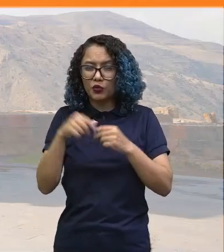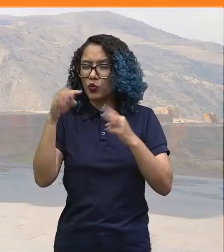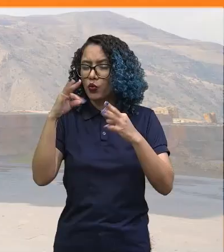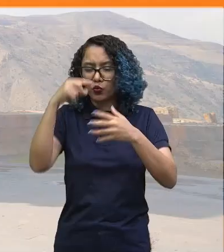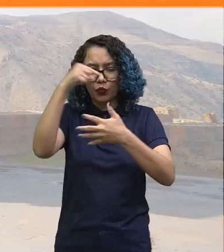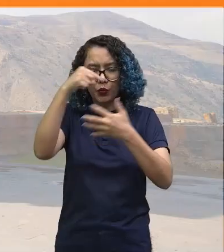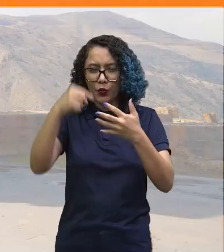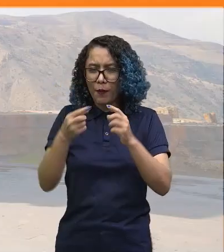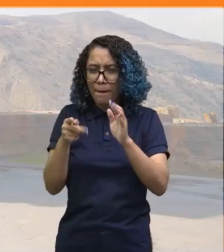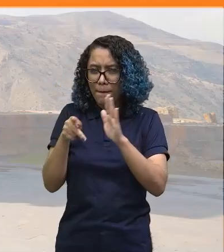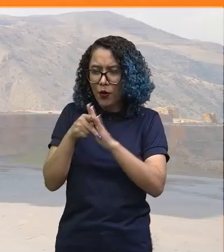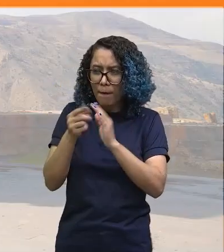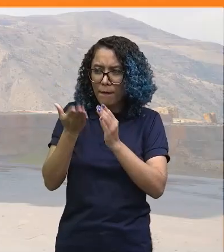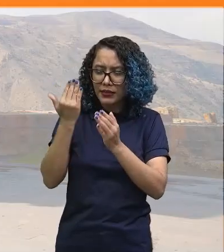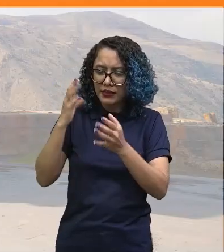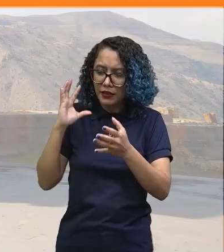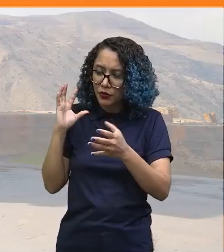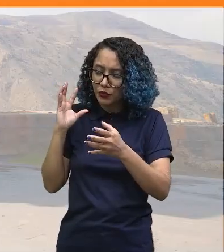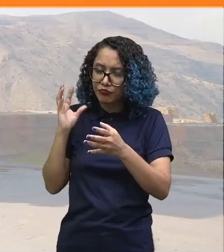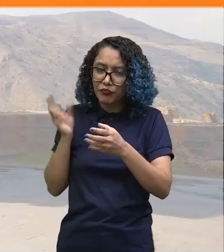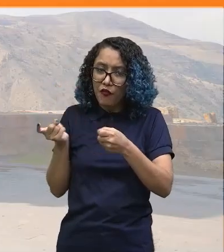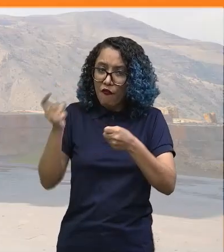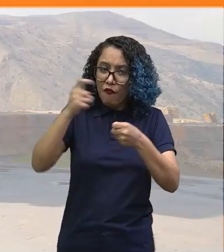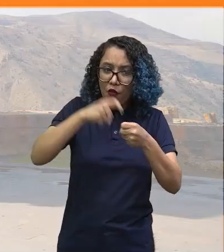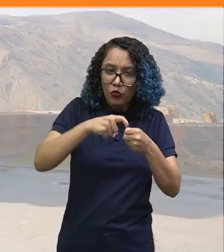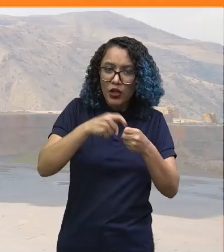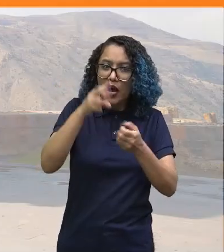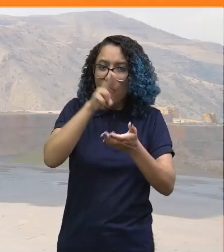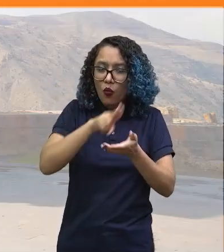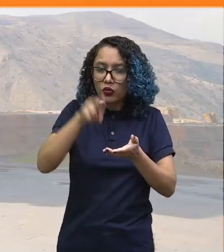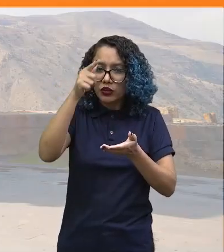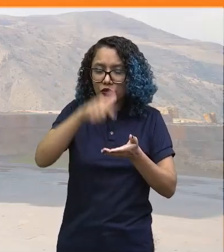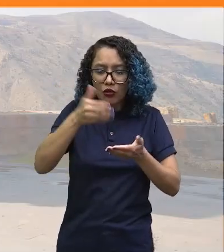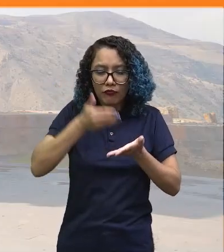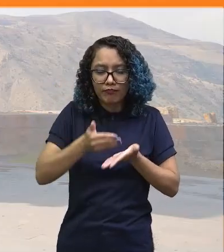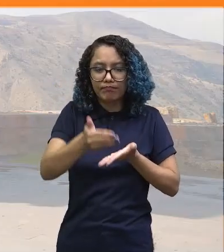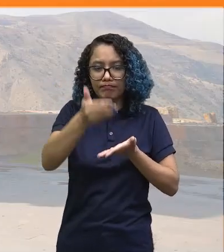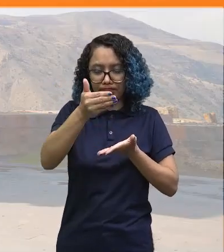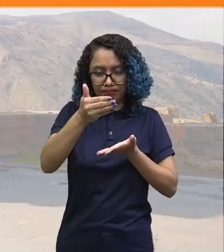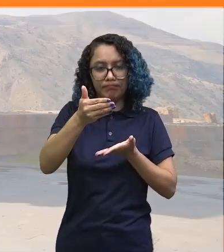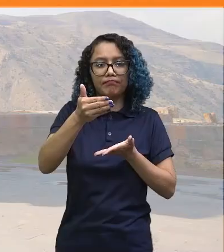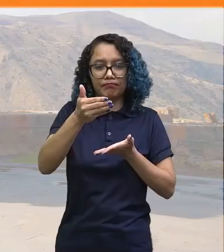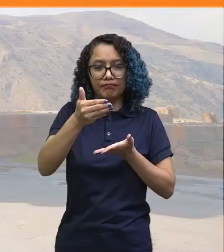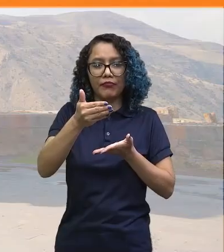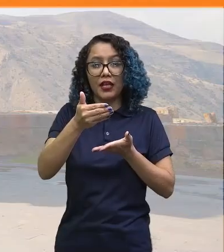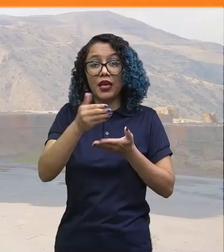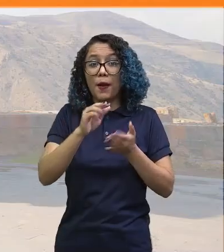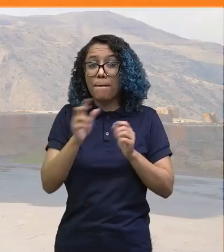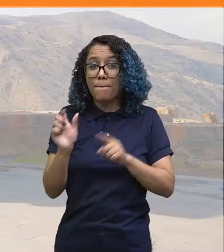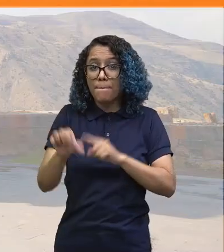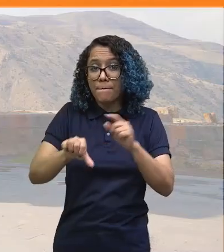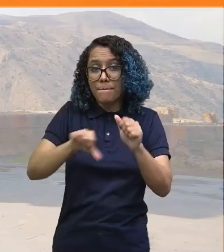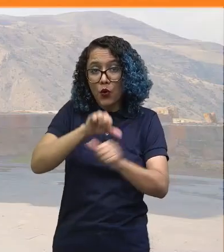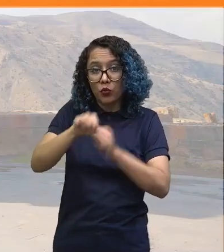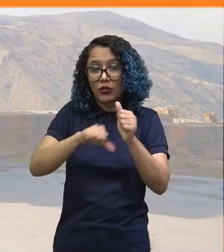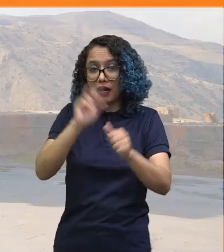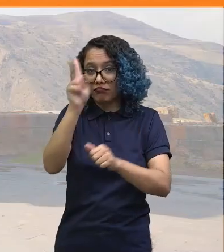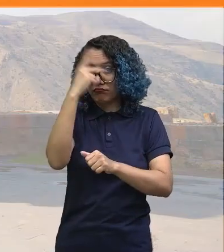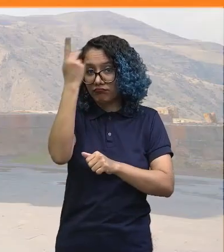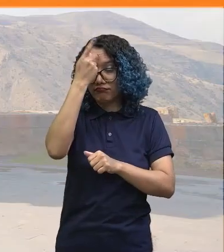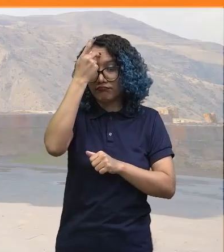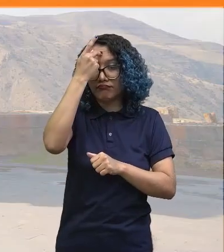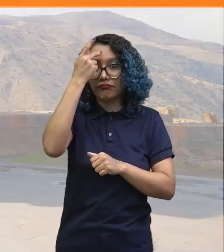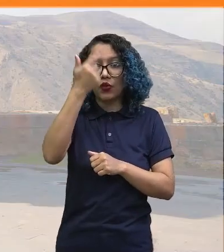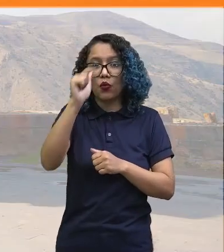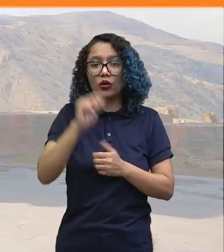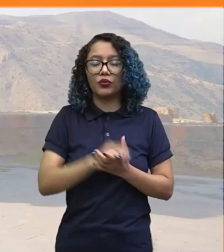com isso vão mudar a forma de pensamento da população. Tem como característica também o humanismo,